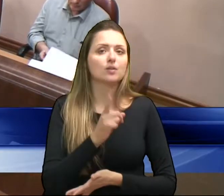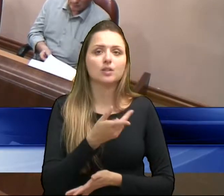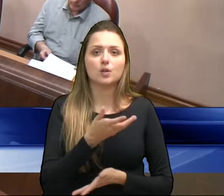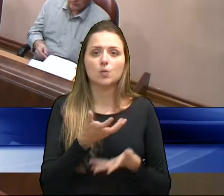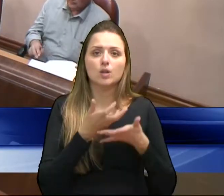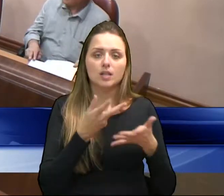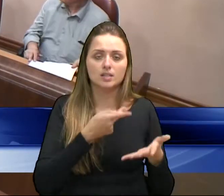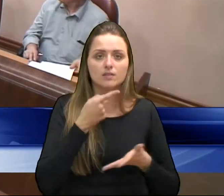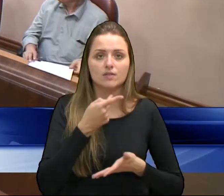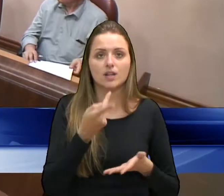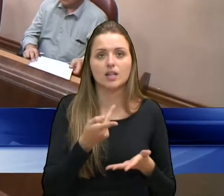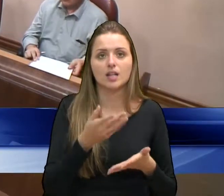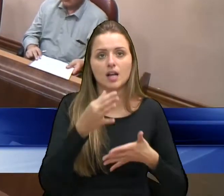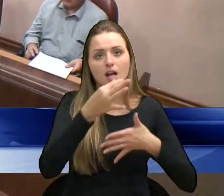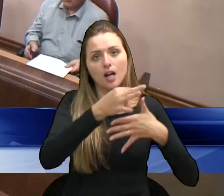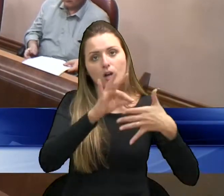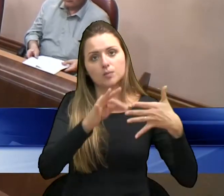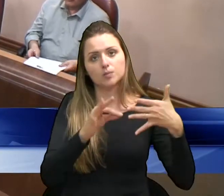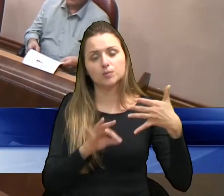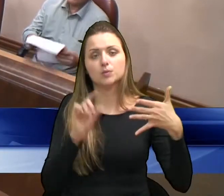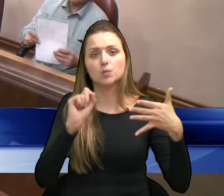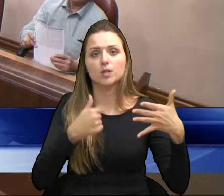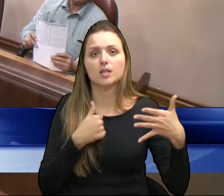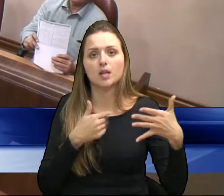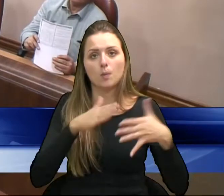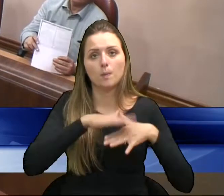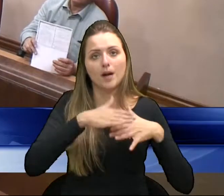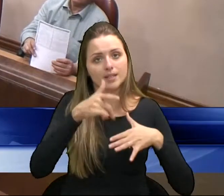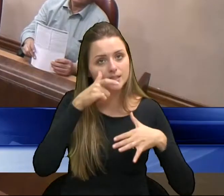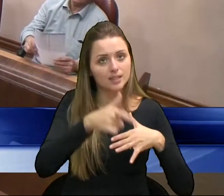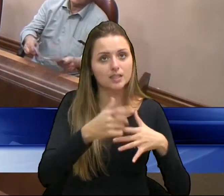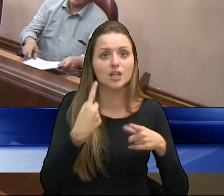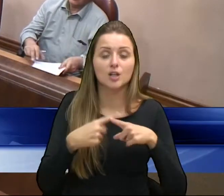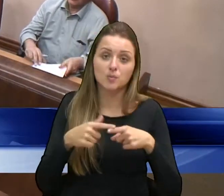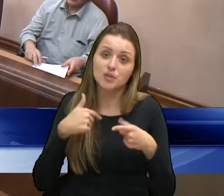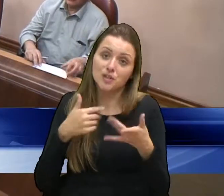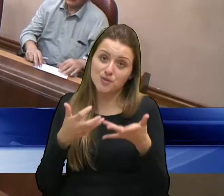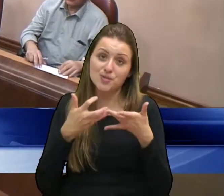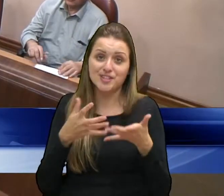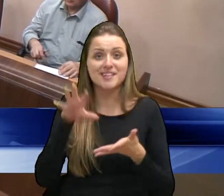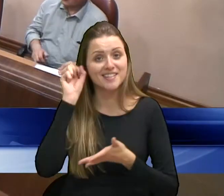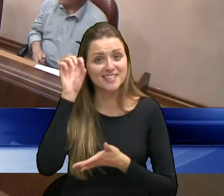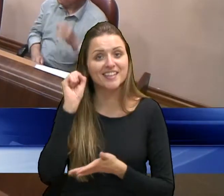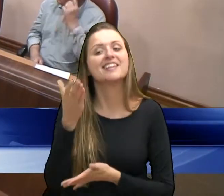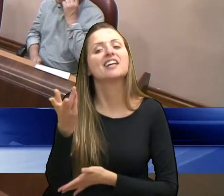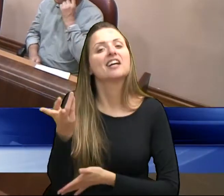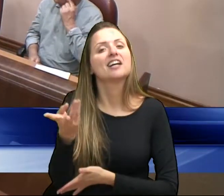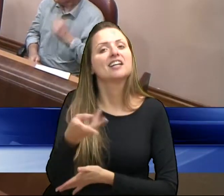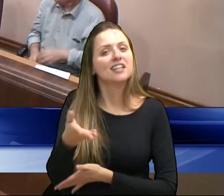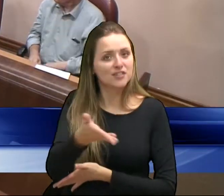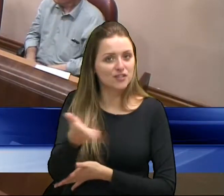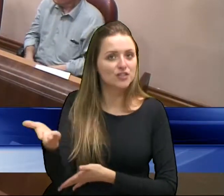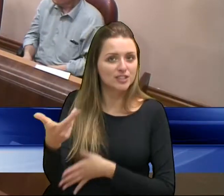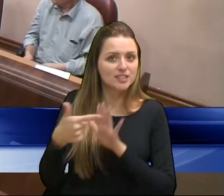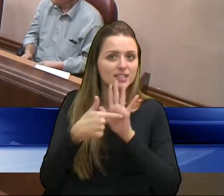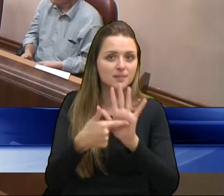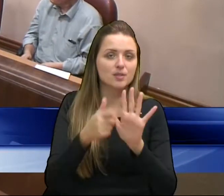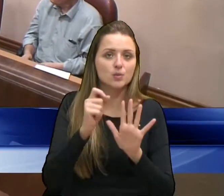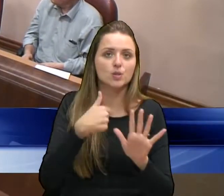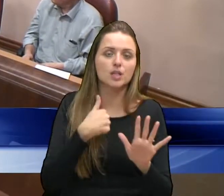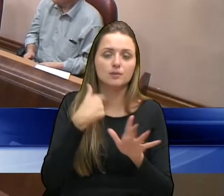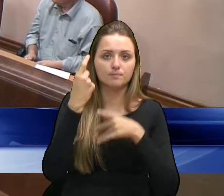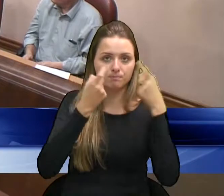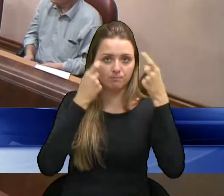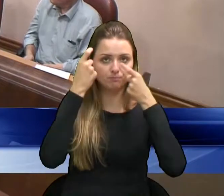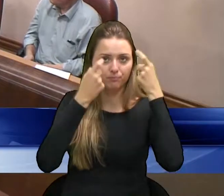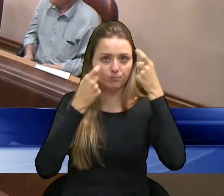manifestar os pontos que tinham me chamado a atenção antes, porque eu queria escutar, e vocês trouxeram eles aqui. Me